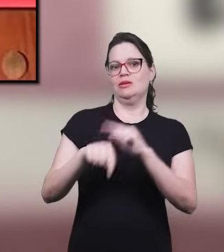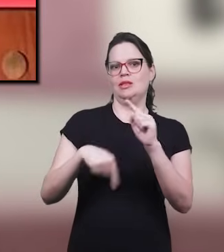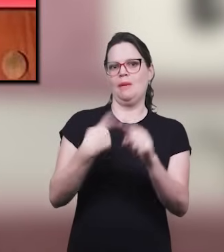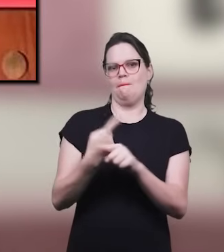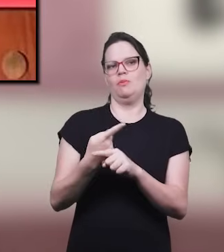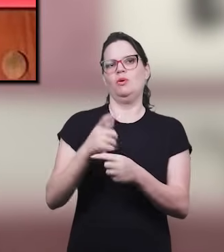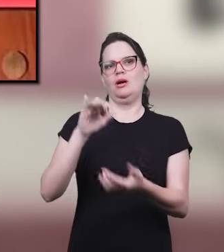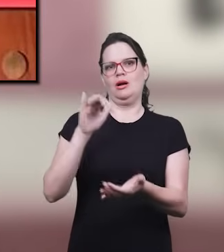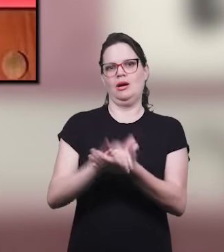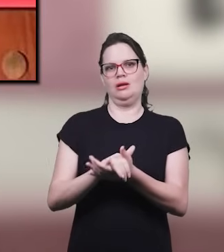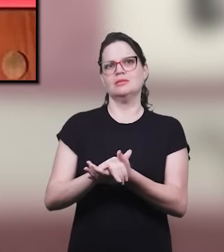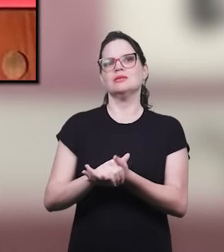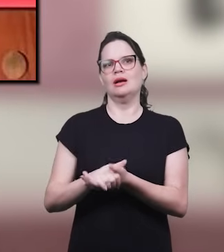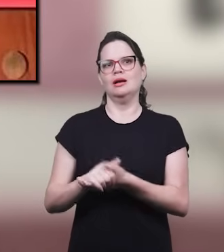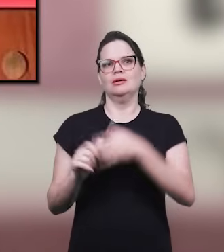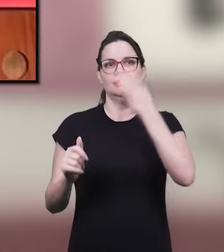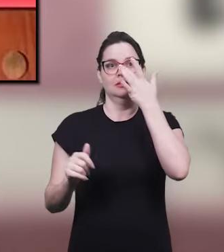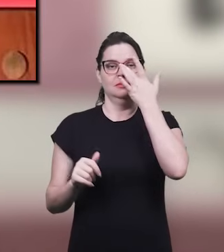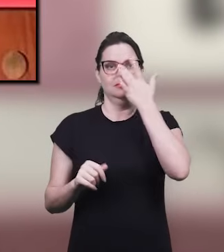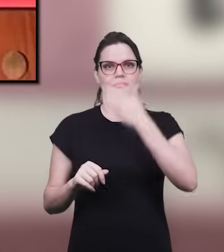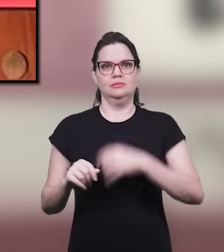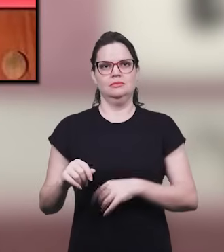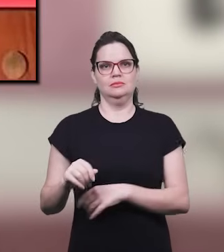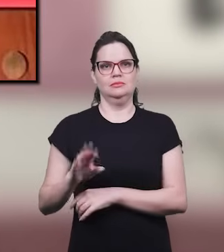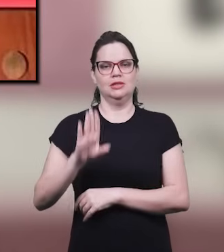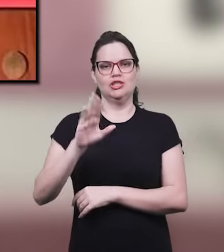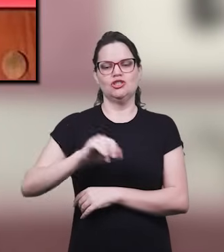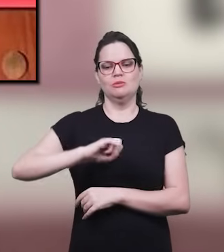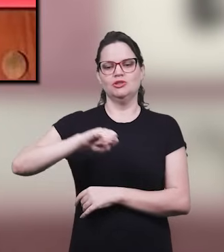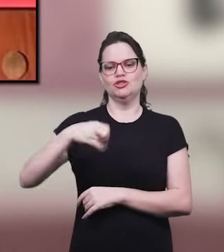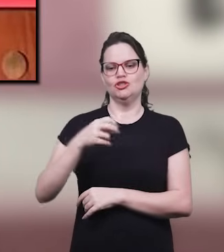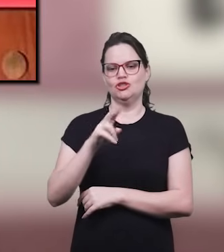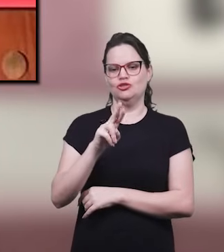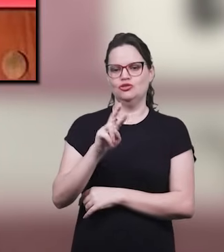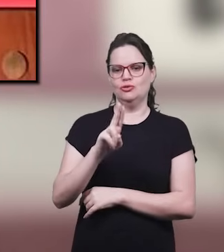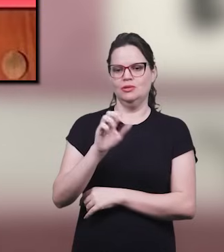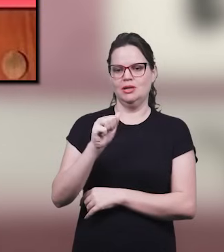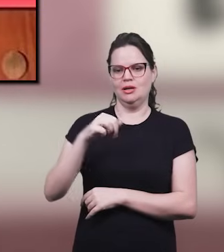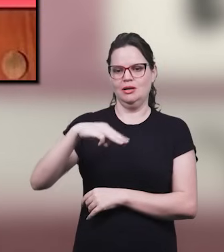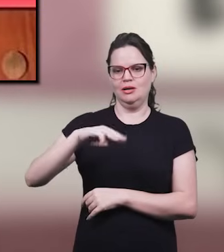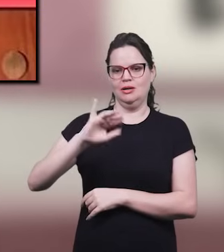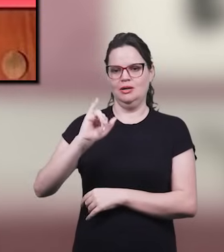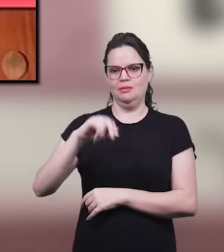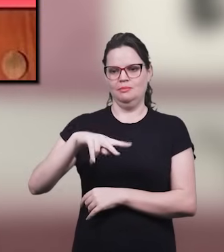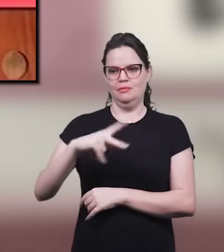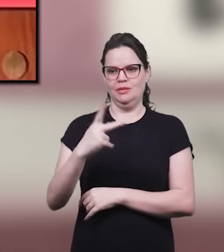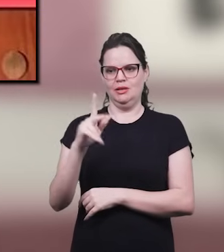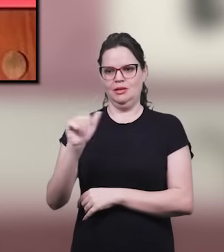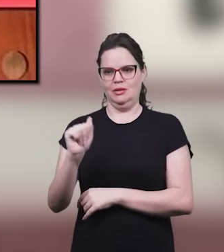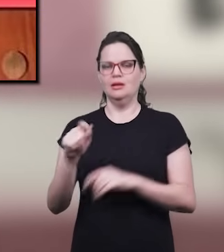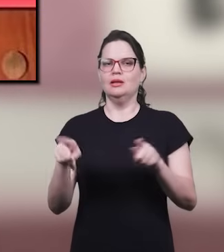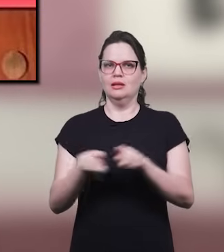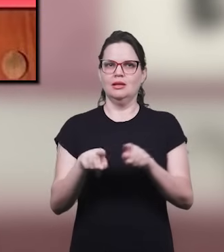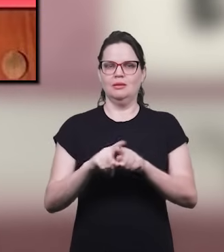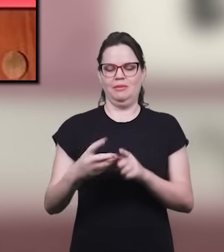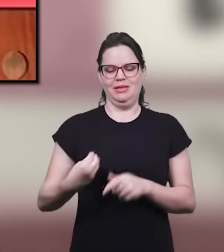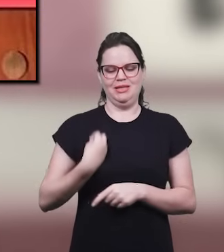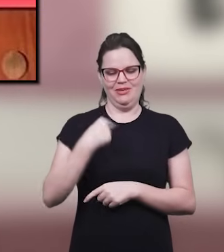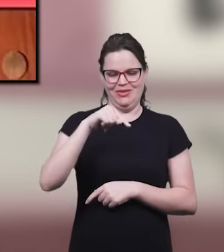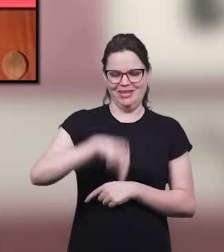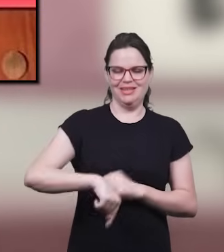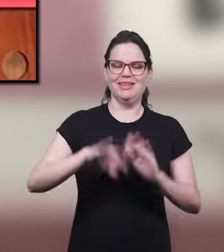mesmo. Filha da promessa. Jurama, né? Que a gente chama muito carinhosamente de Juraminha, também esteve aqui no